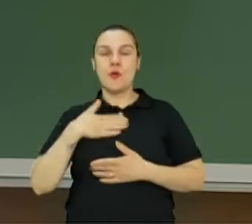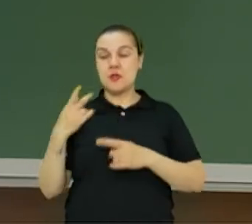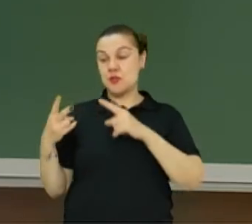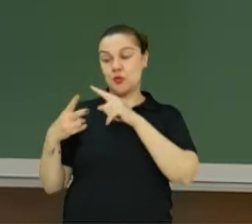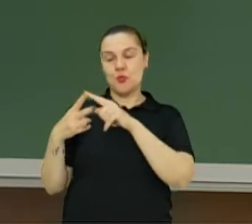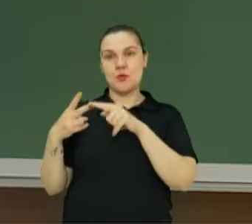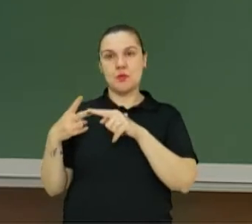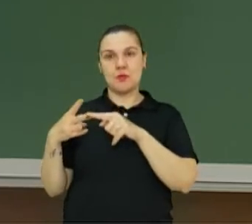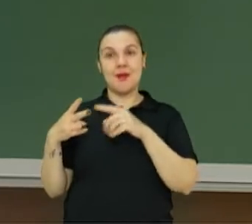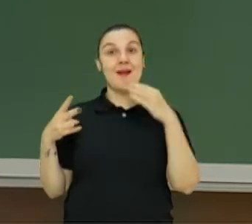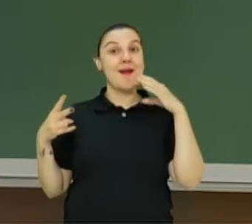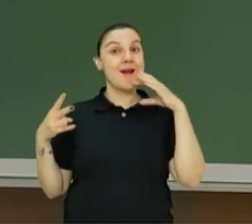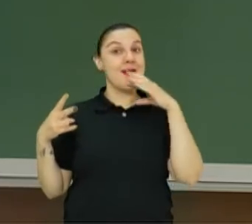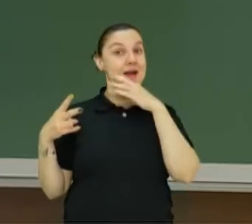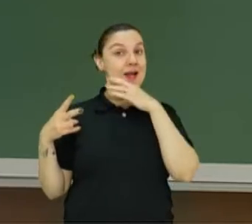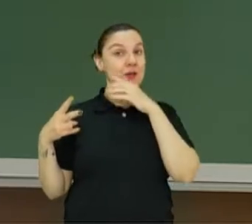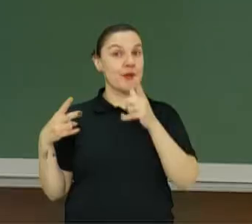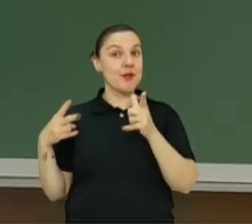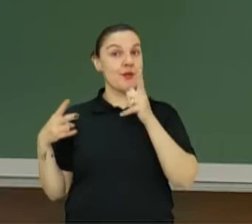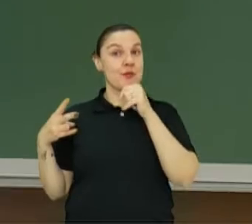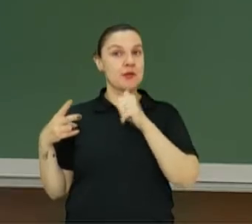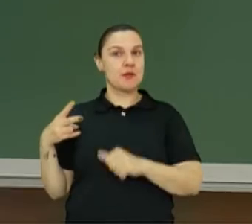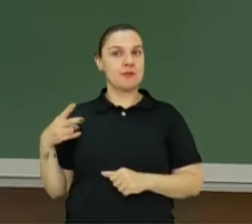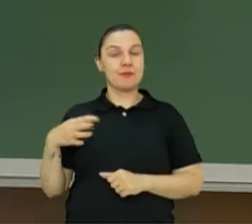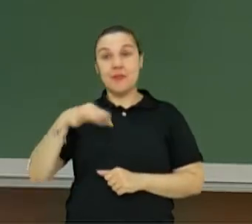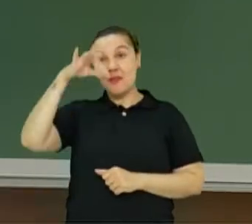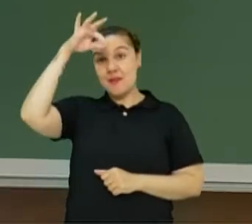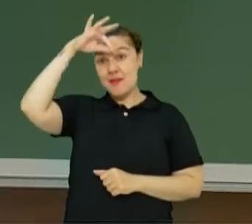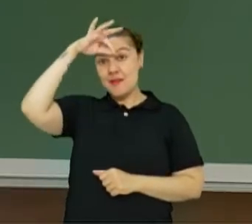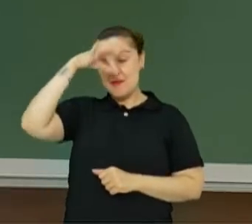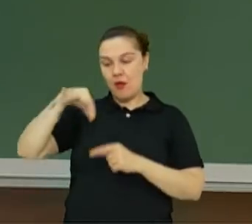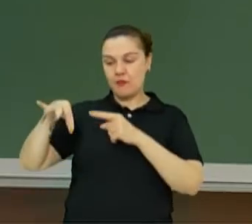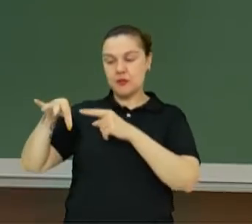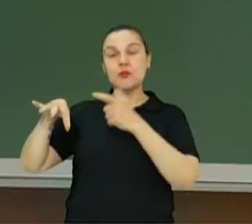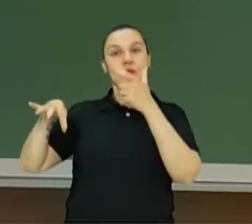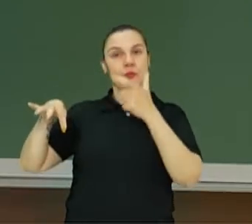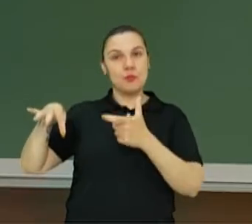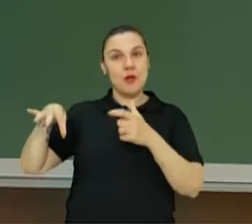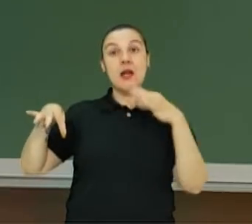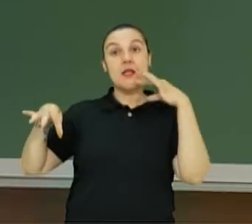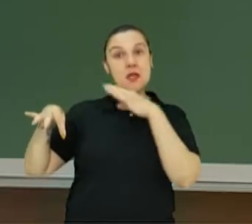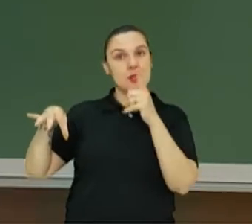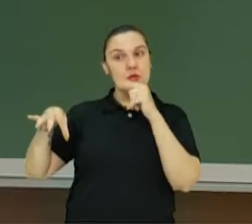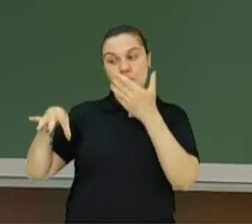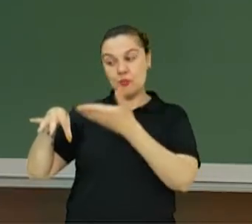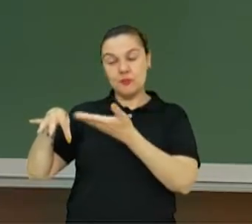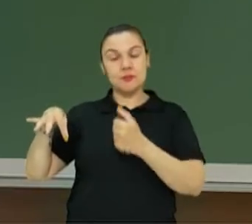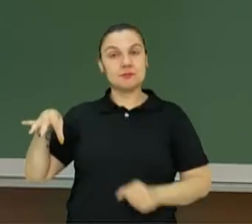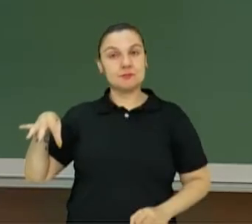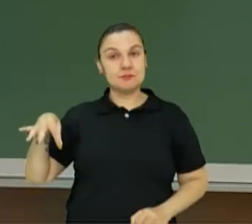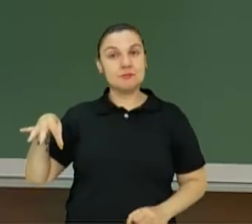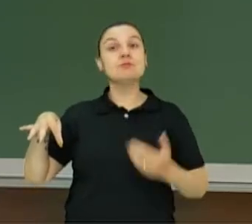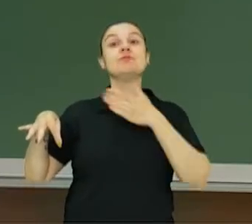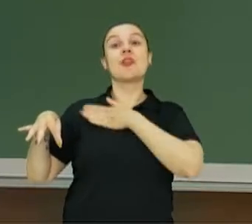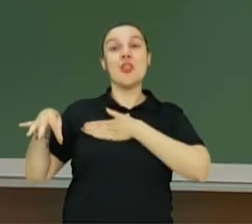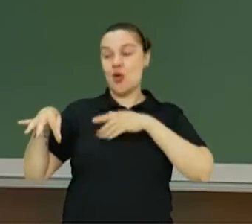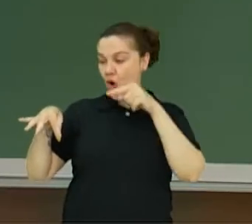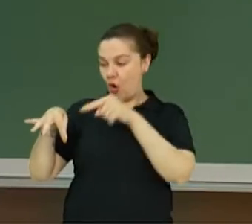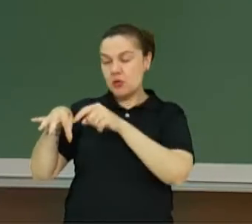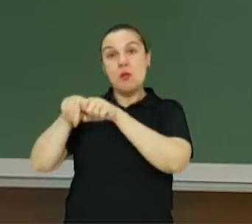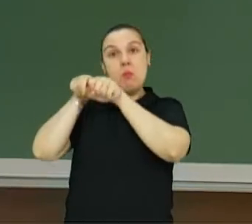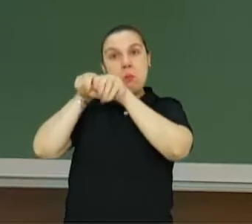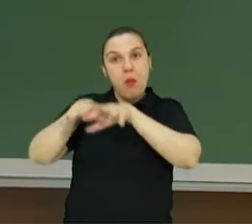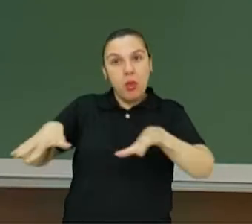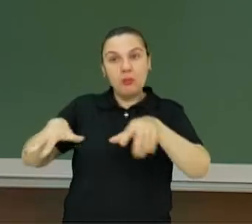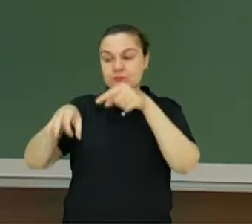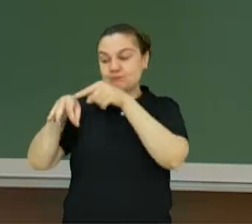duas coisas, de calor e de umidade. E a vagina da mulher é um ambiente quente e úmido. Então eles gostam e se